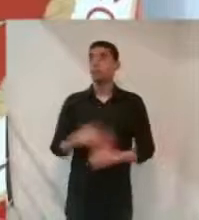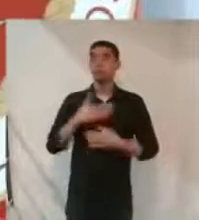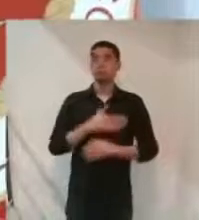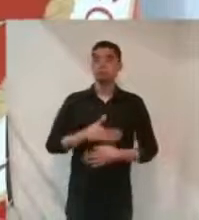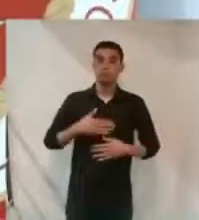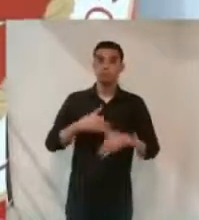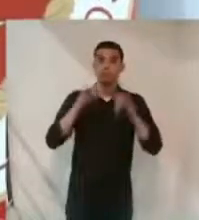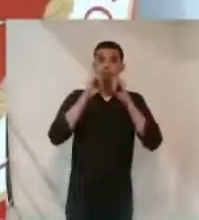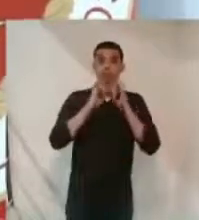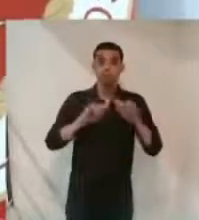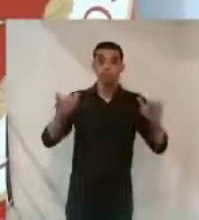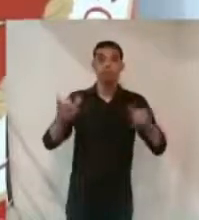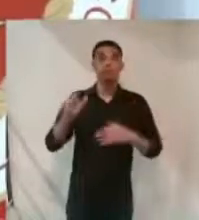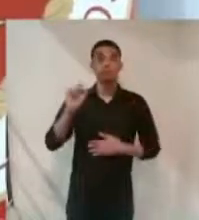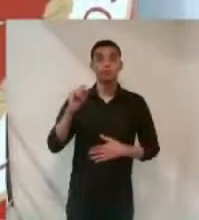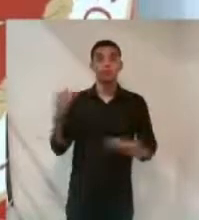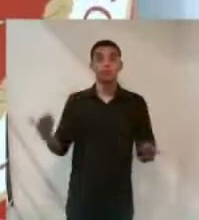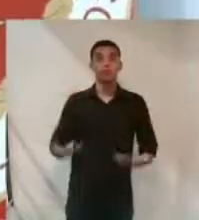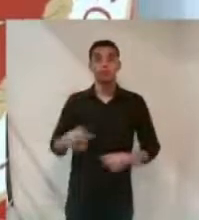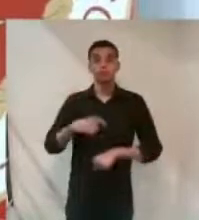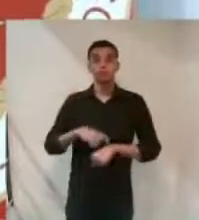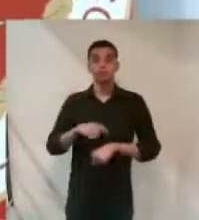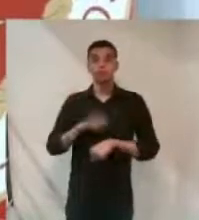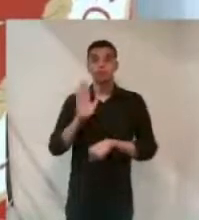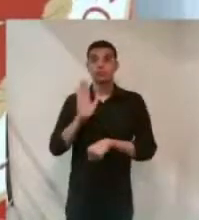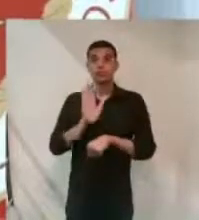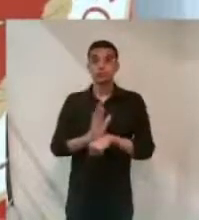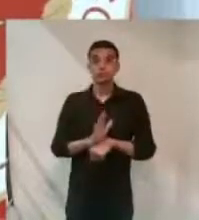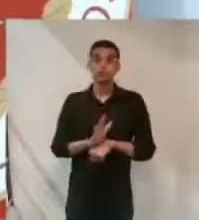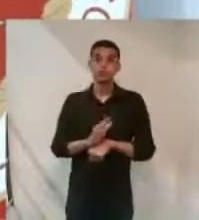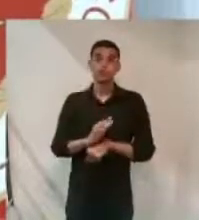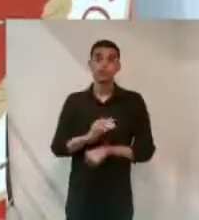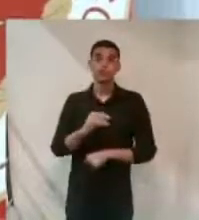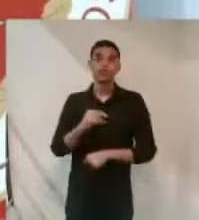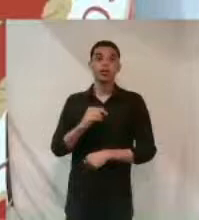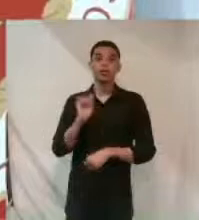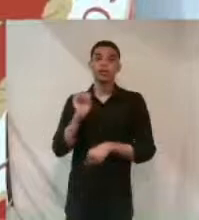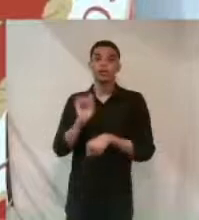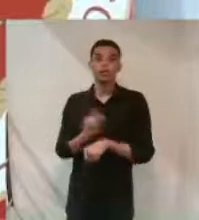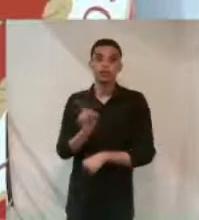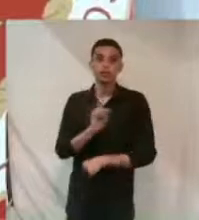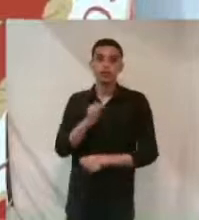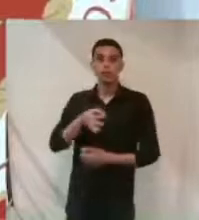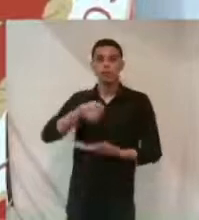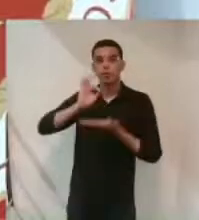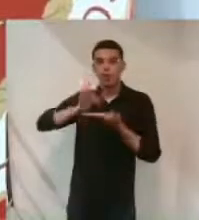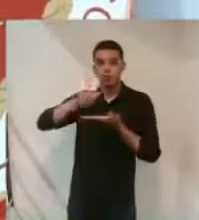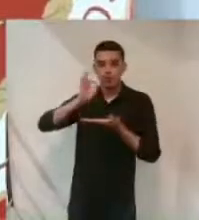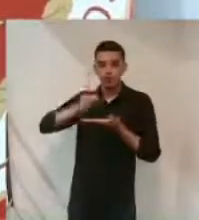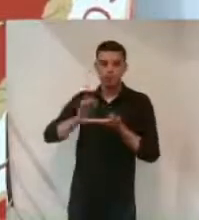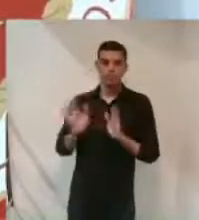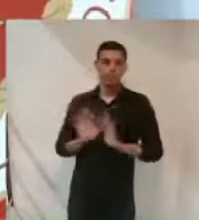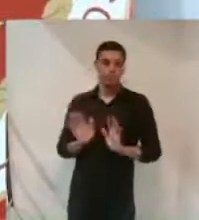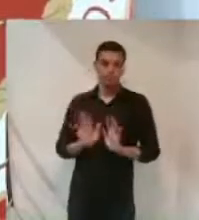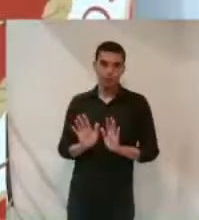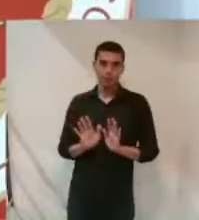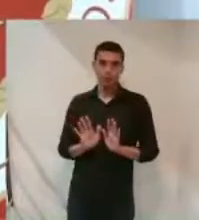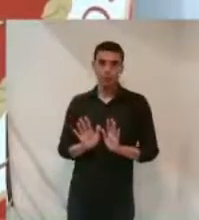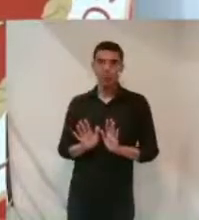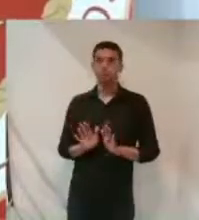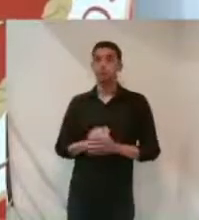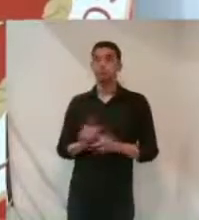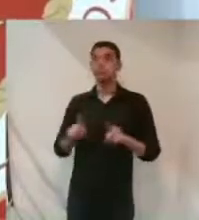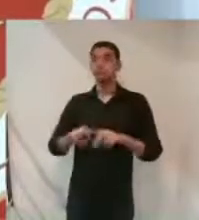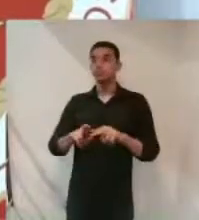dar um aviso que agora, no período da tarde, nós não teremos pausa para um café propriamente dito, para